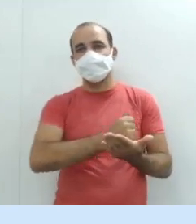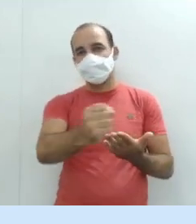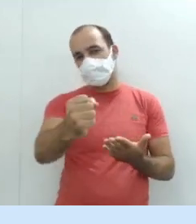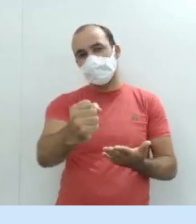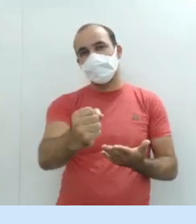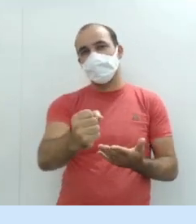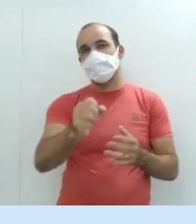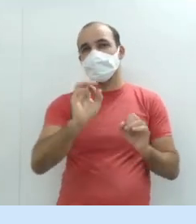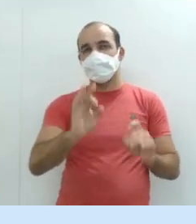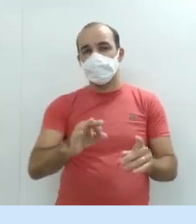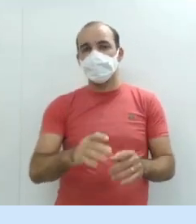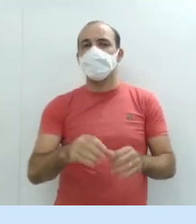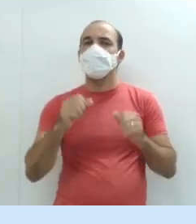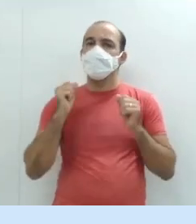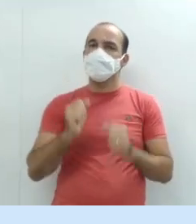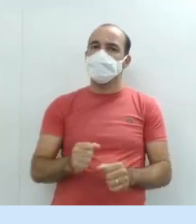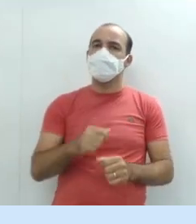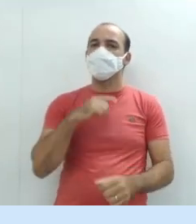no Instagram,